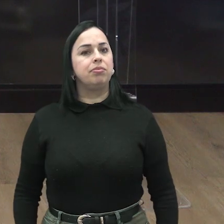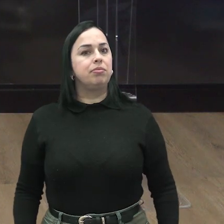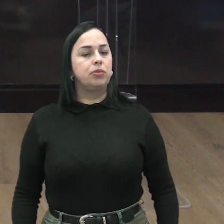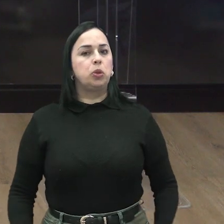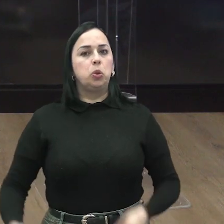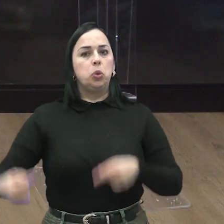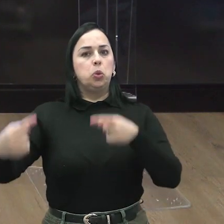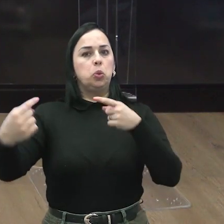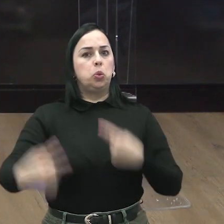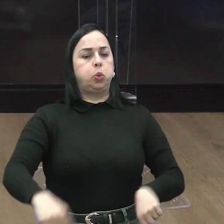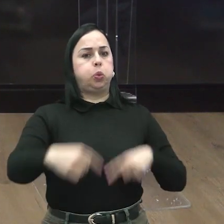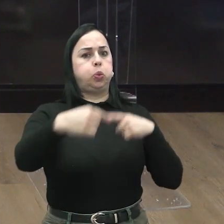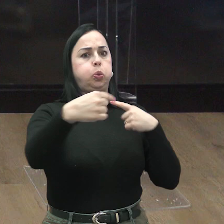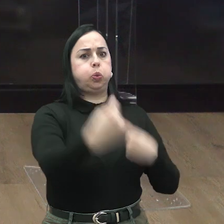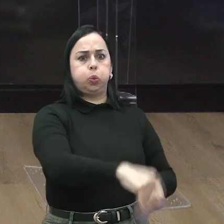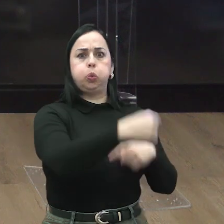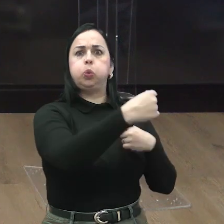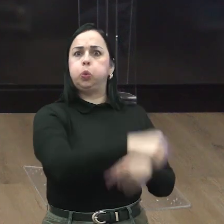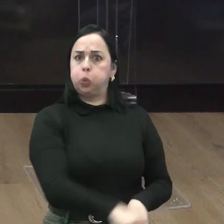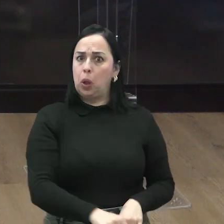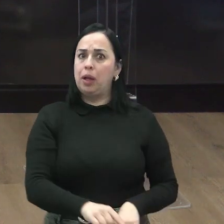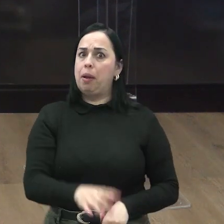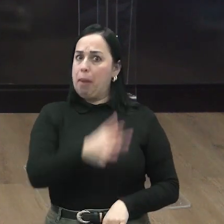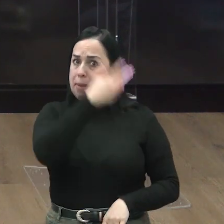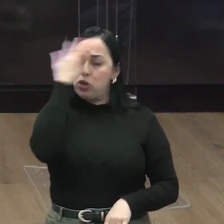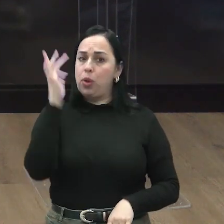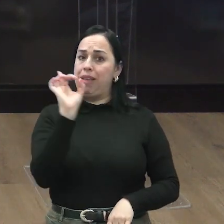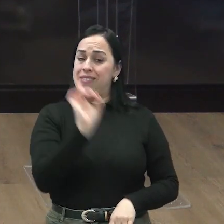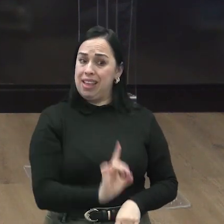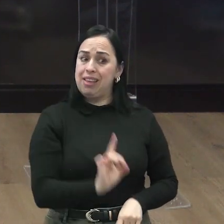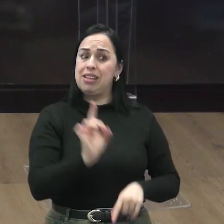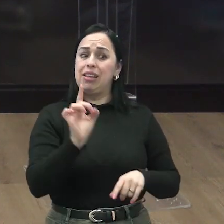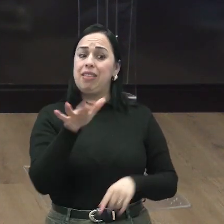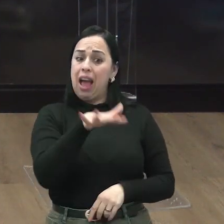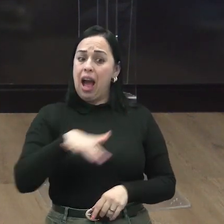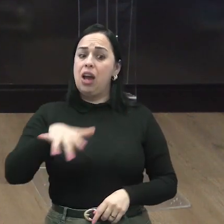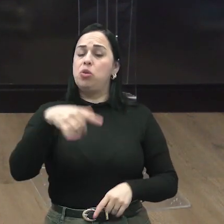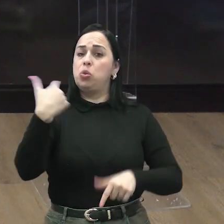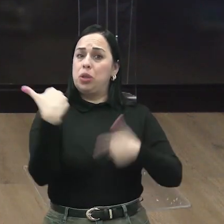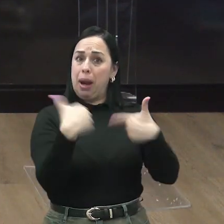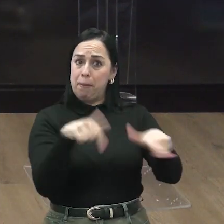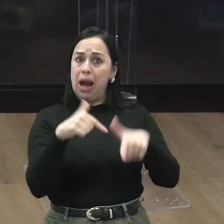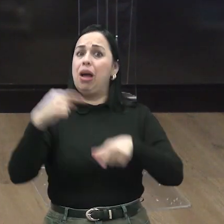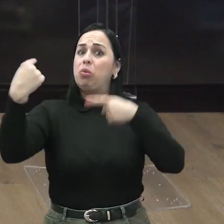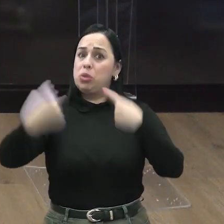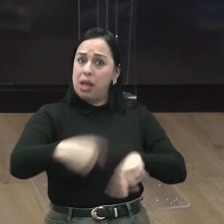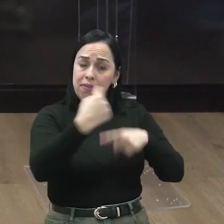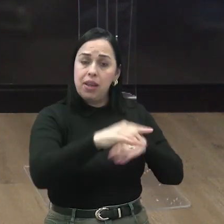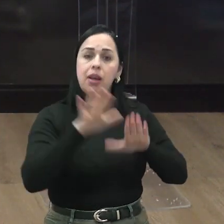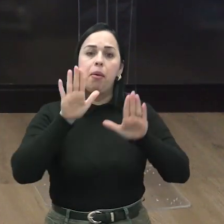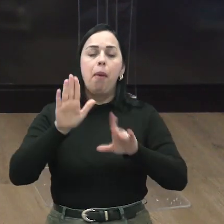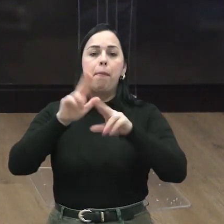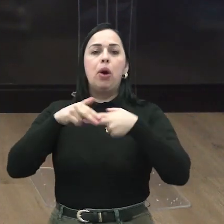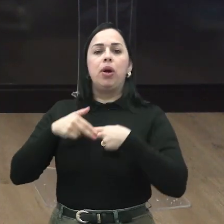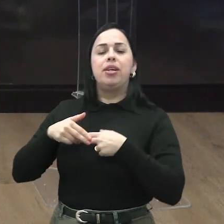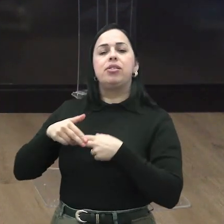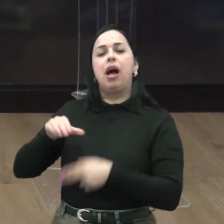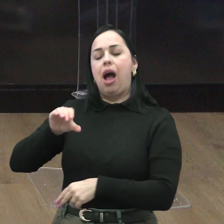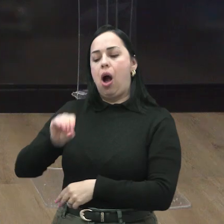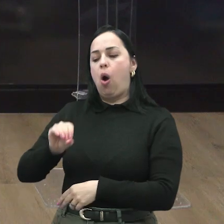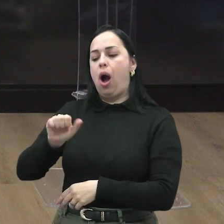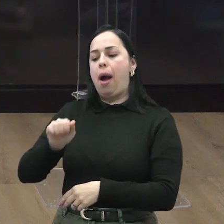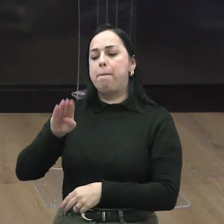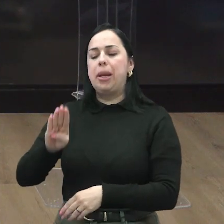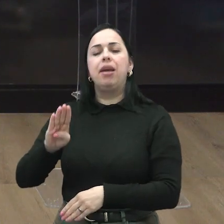Os desafios da pessoa com deficiência no mercado de trabalho foi o tema de palestras realizadas no evento da